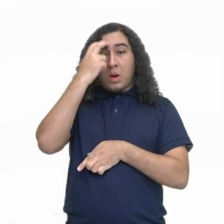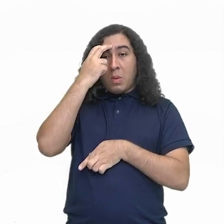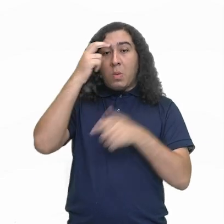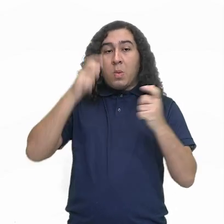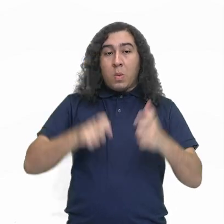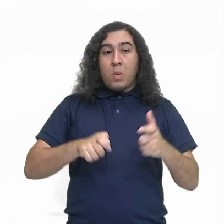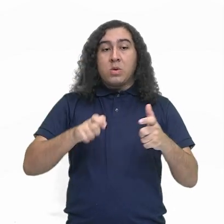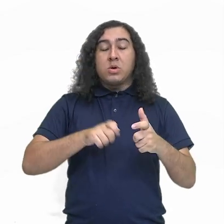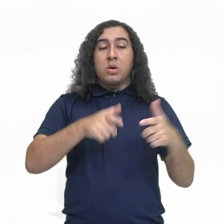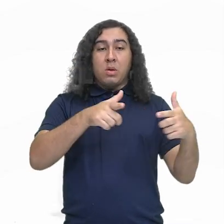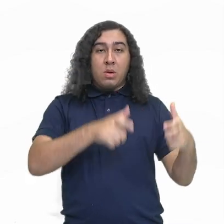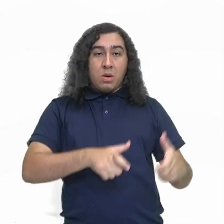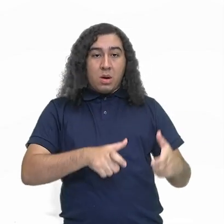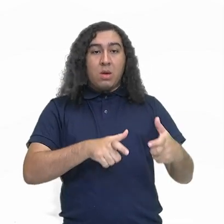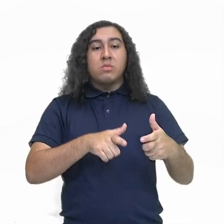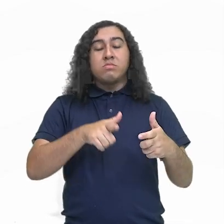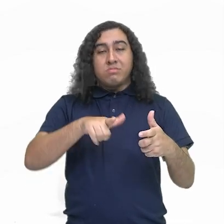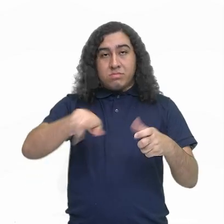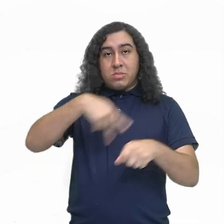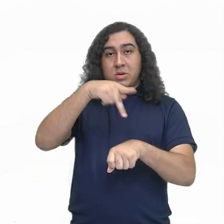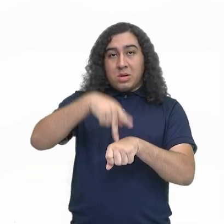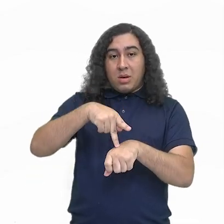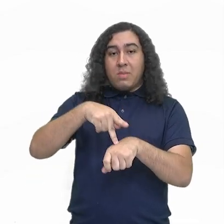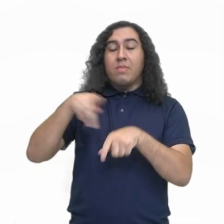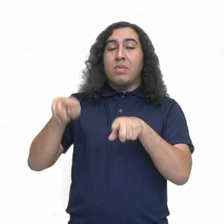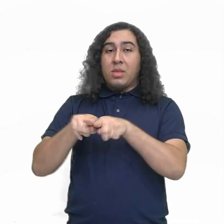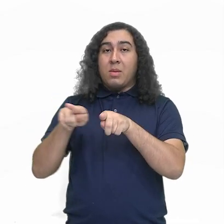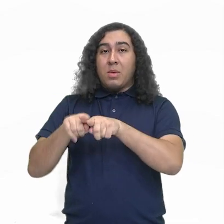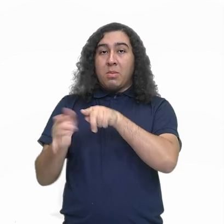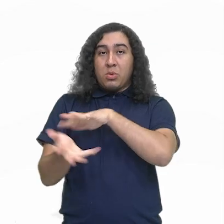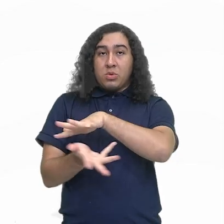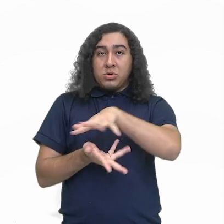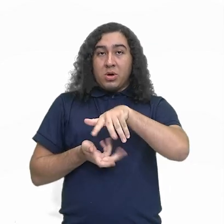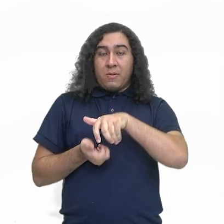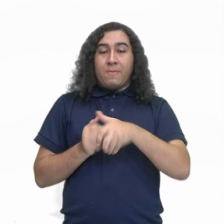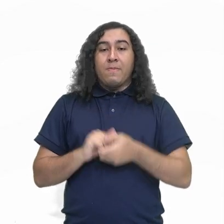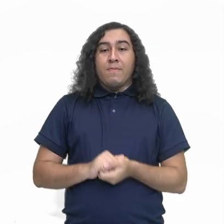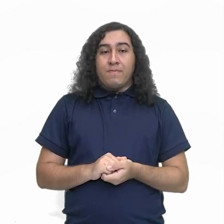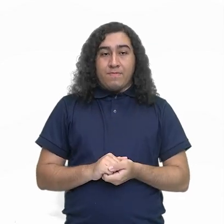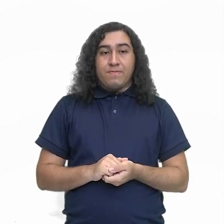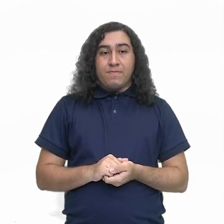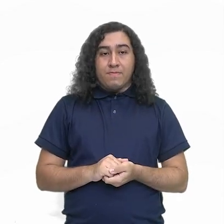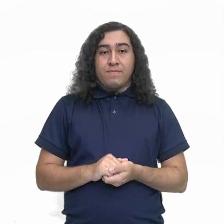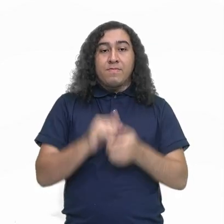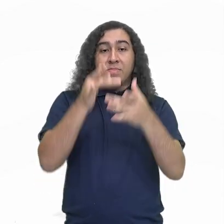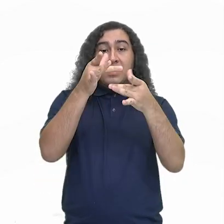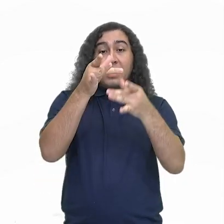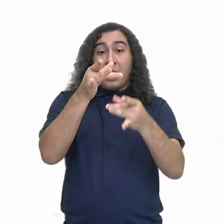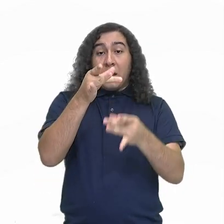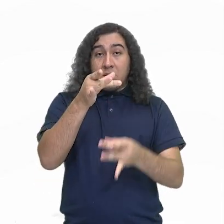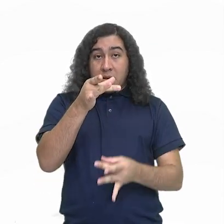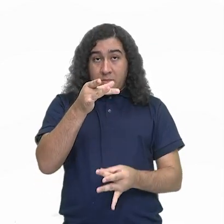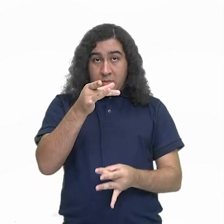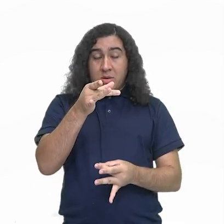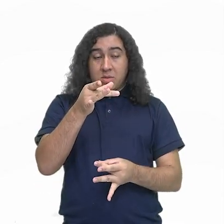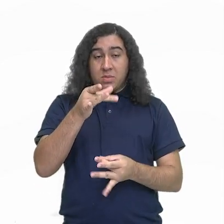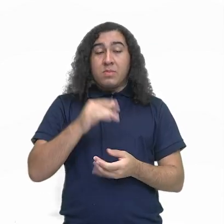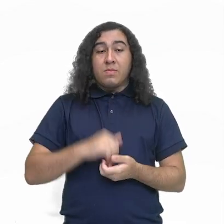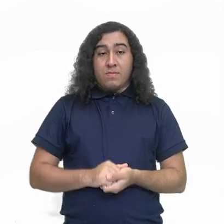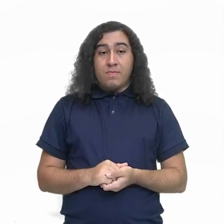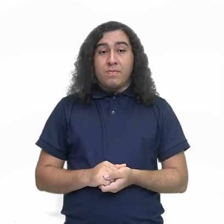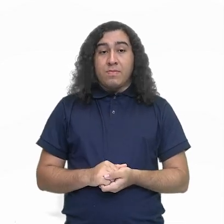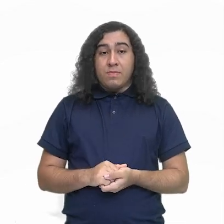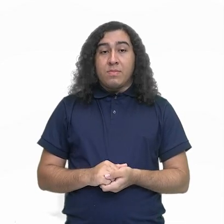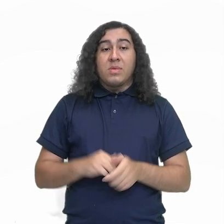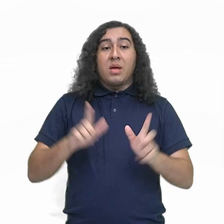nos âmbitos local, nacional e mundial. O detalhamento para o nosso objeto de